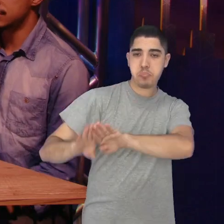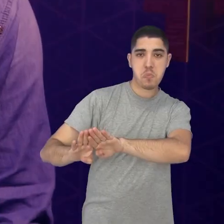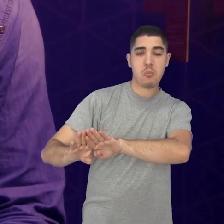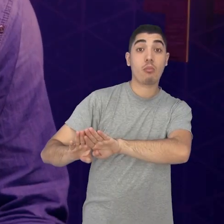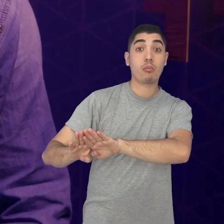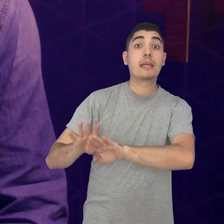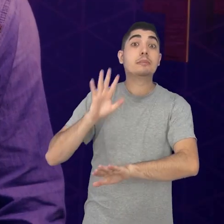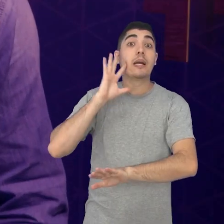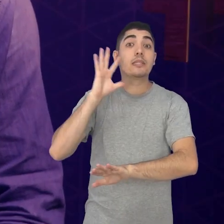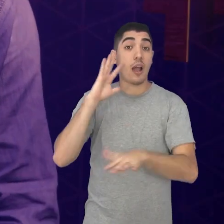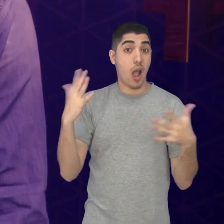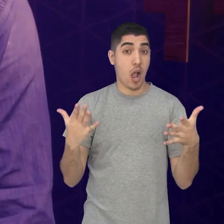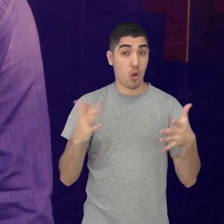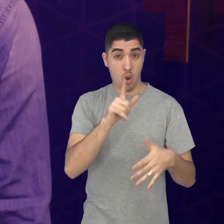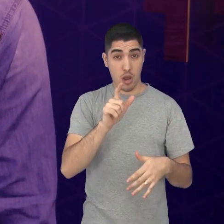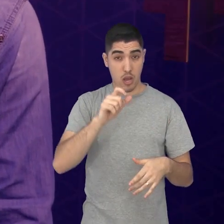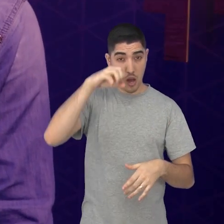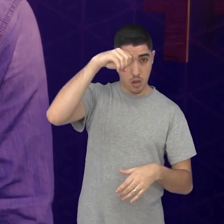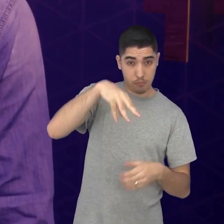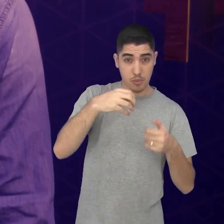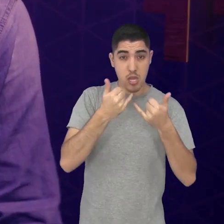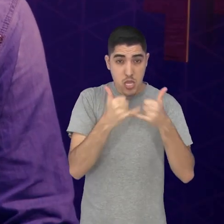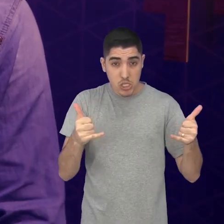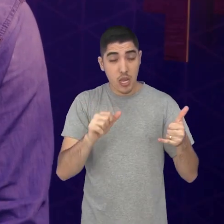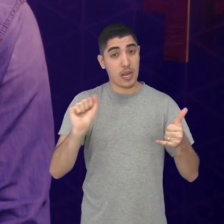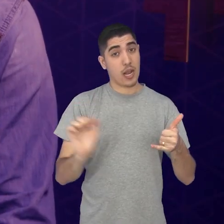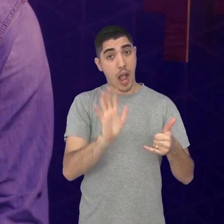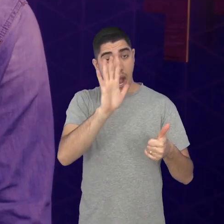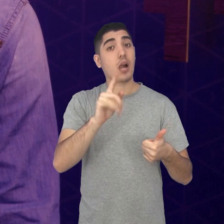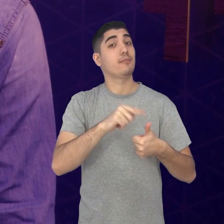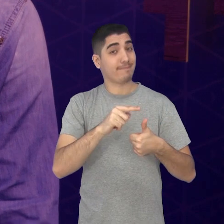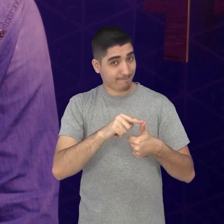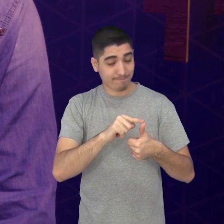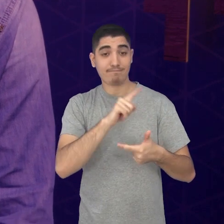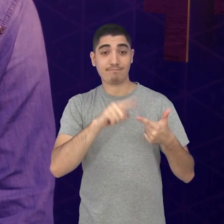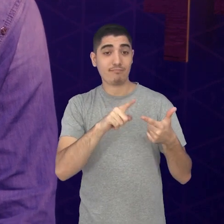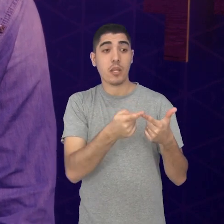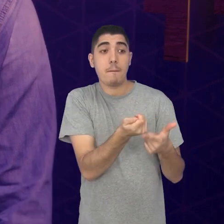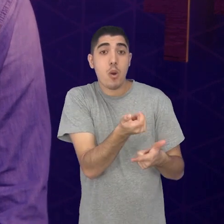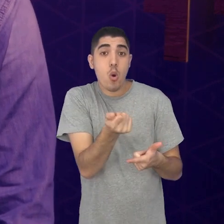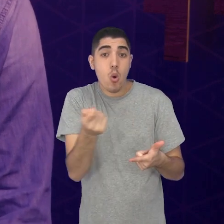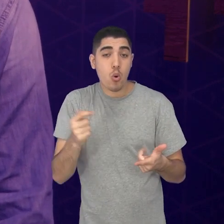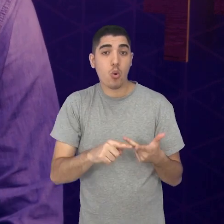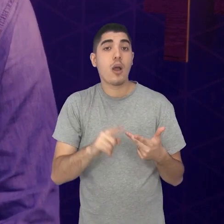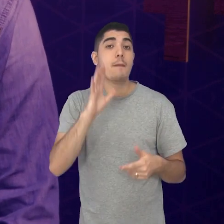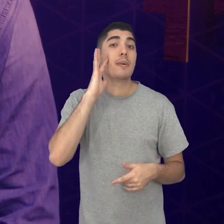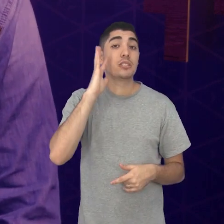Então, a energia fica mais cara, fica menos acessível, pode faltar. E